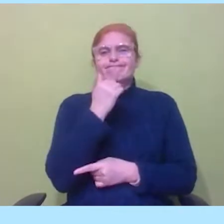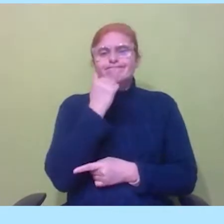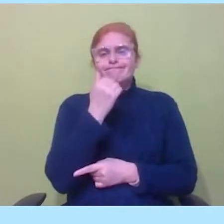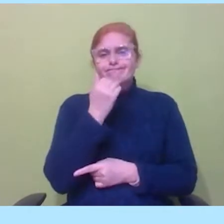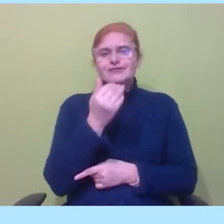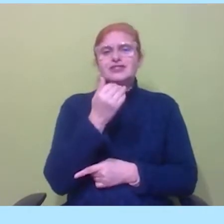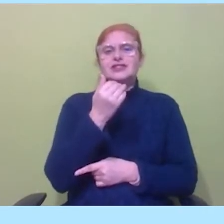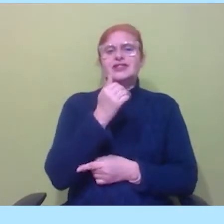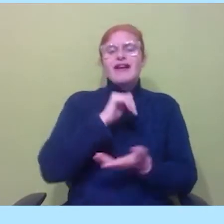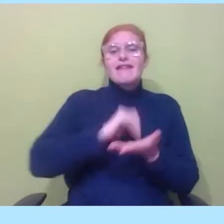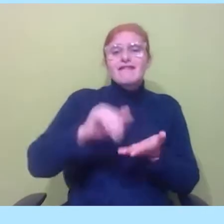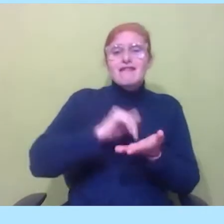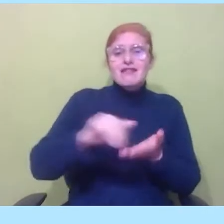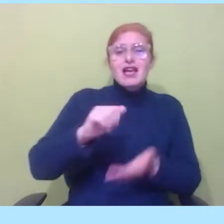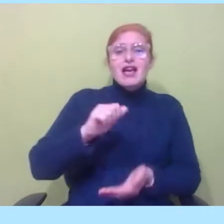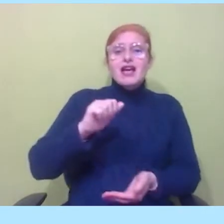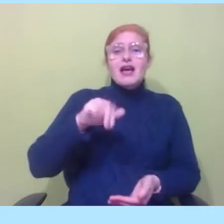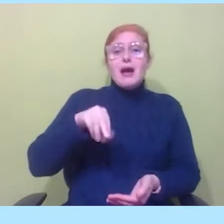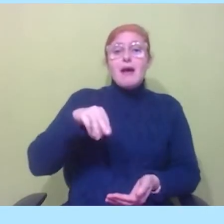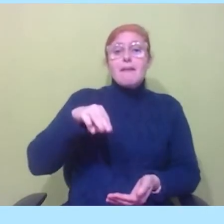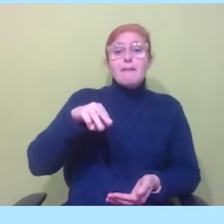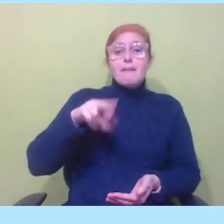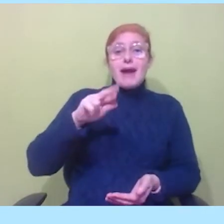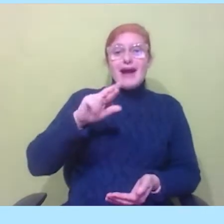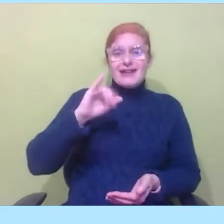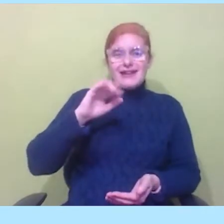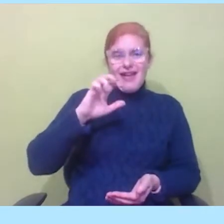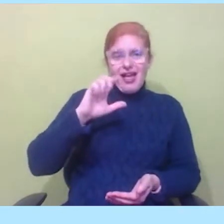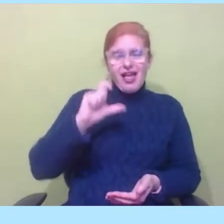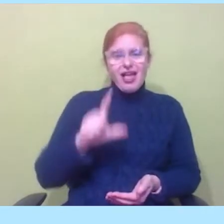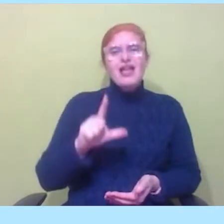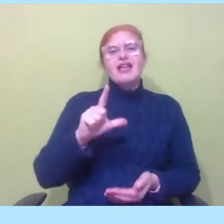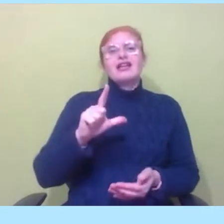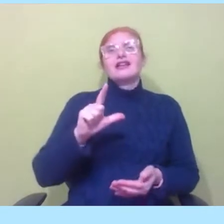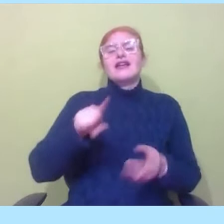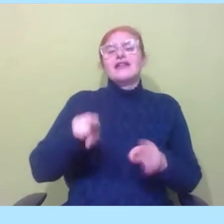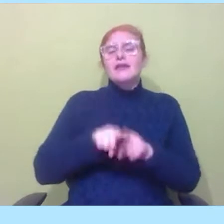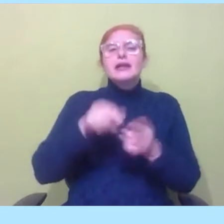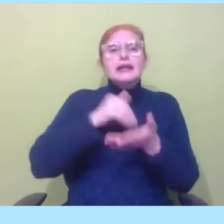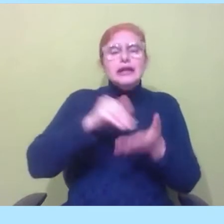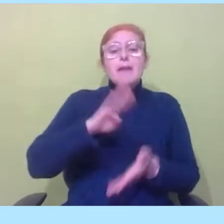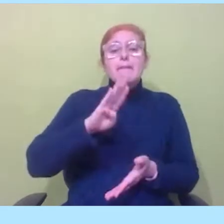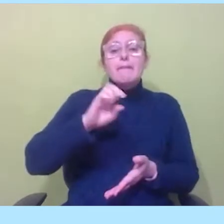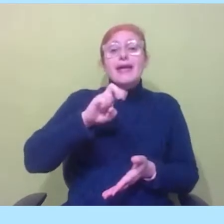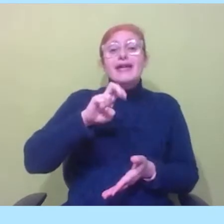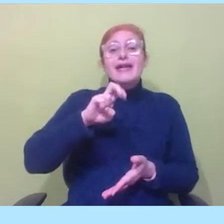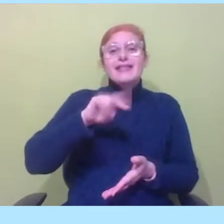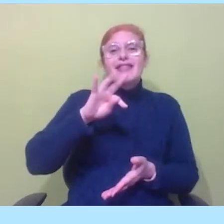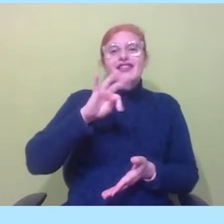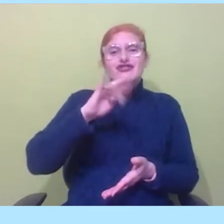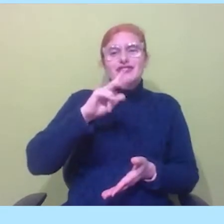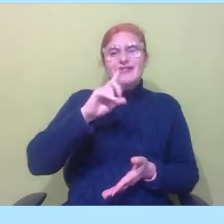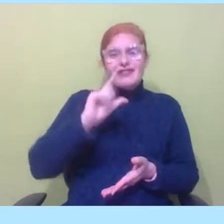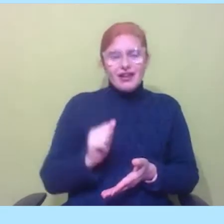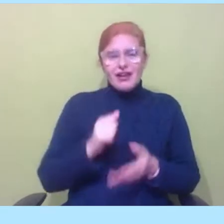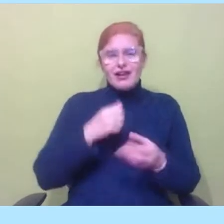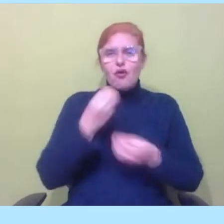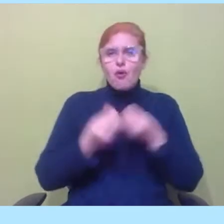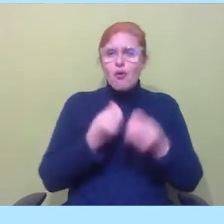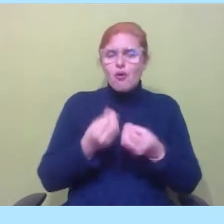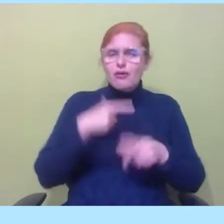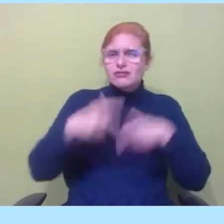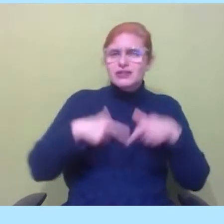ter atuado, não adianta a assessoria da Benedita atuar, tem que ser um corpo, tem que ser uma coletividade. O partido político,